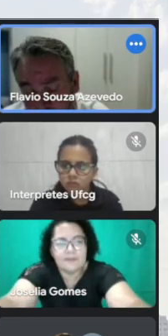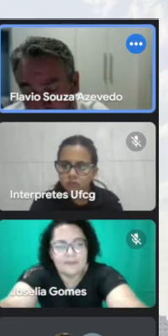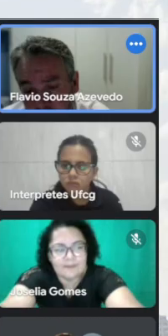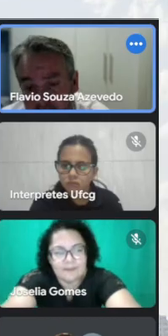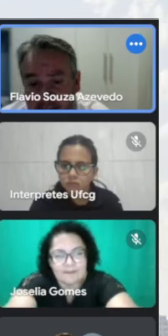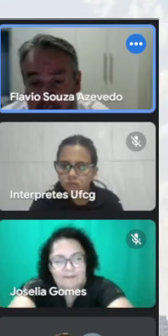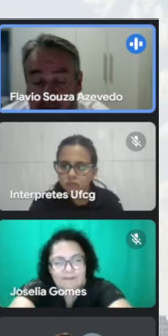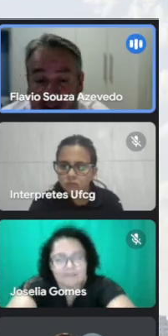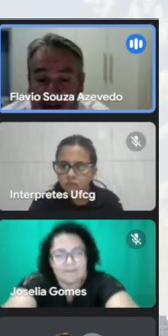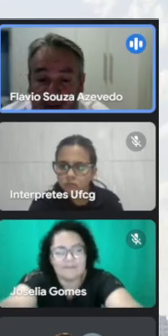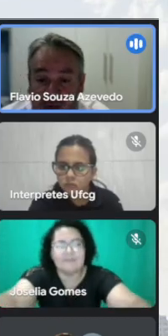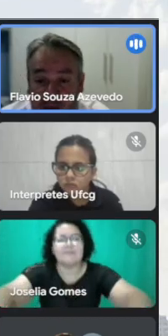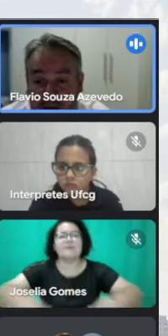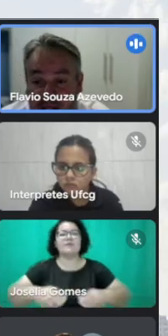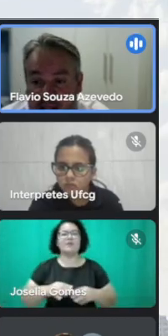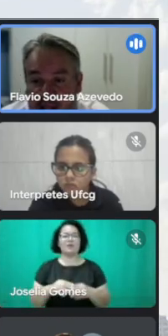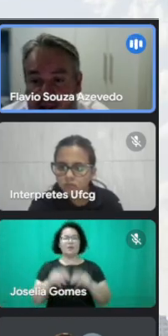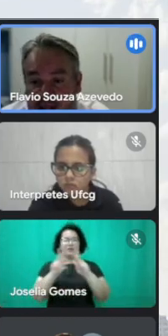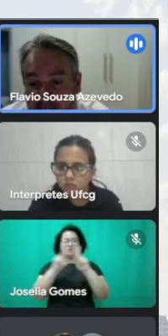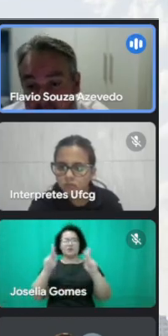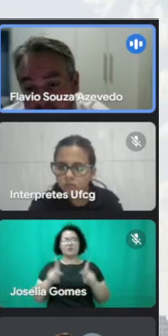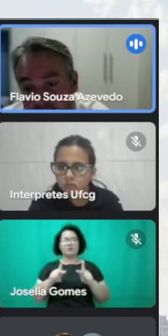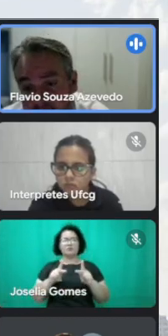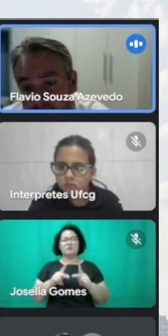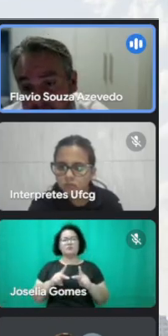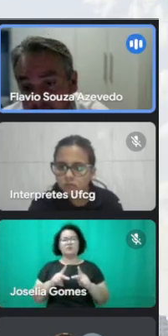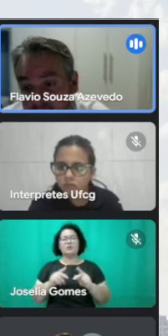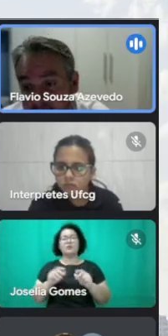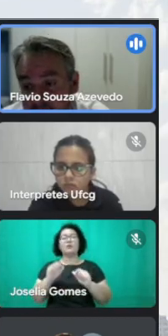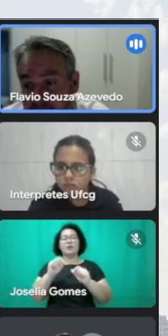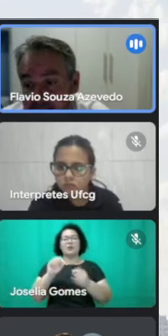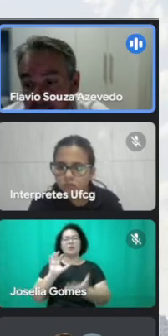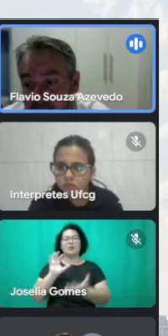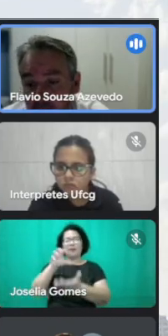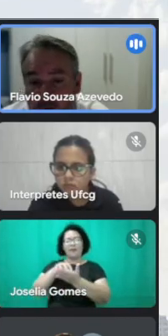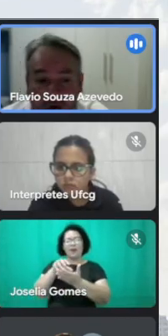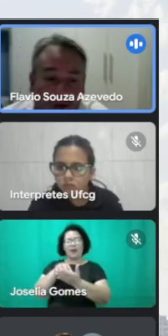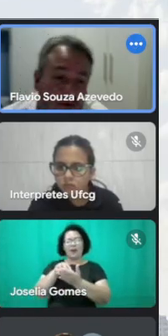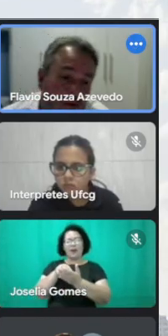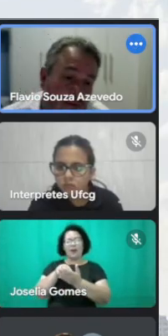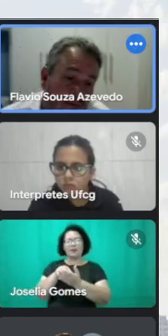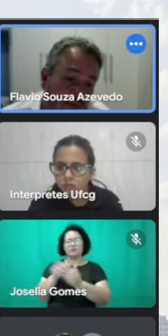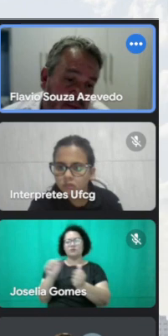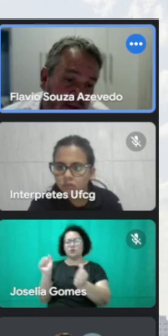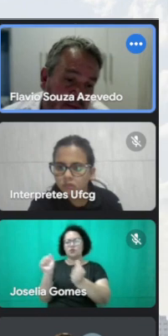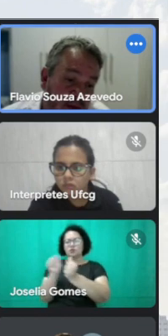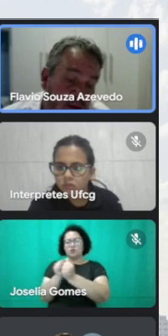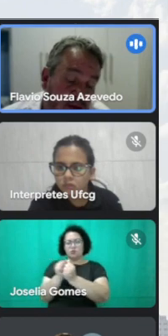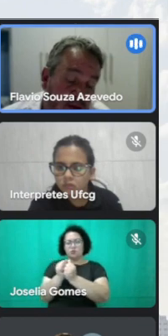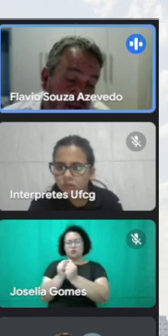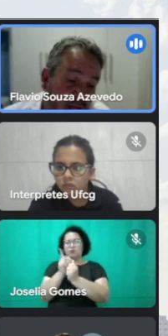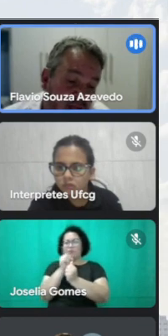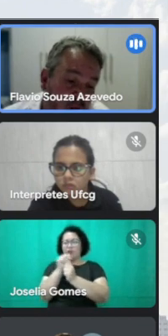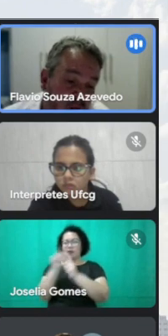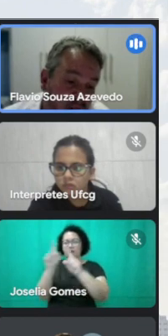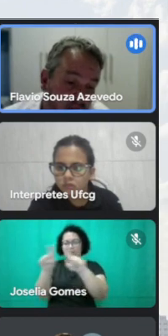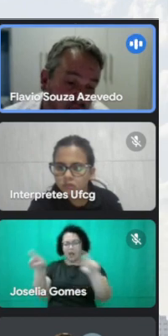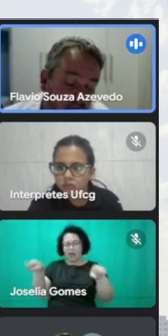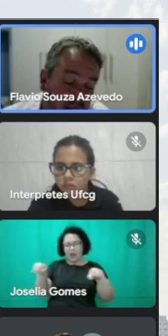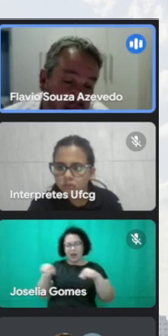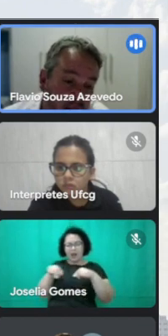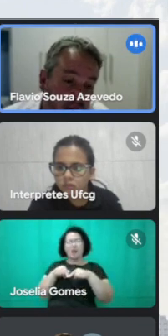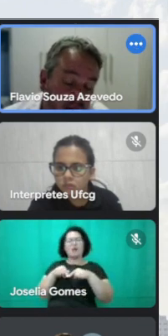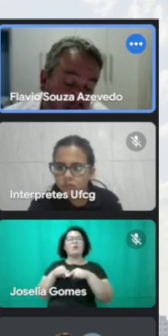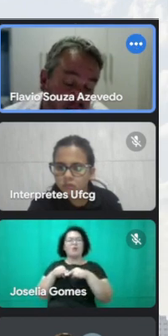de implantação de um parque linear nas margens dessa lagoa. Fica na chamada região